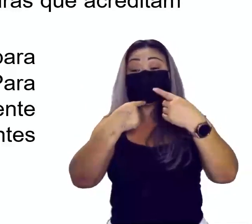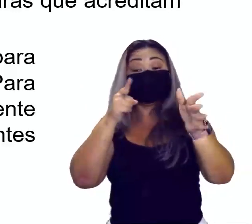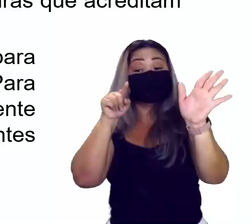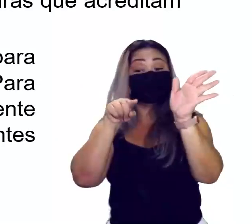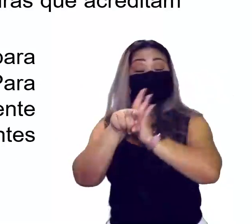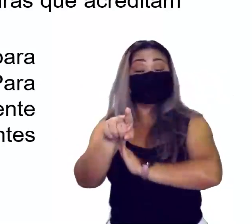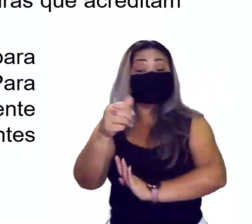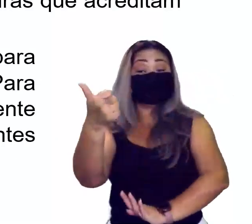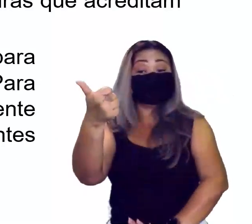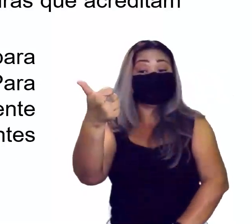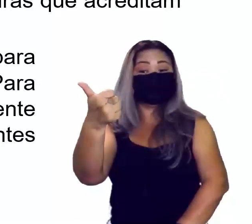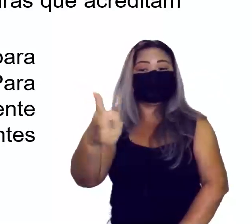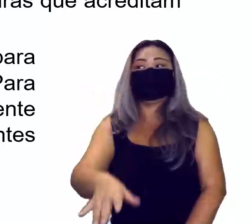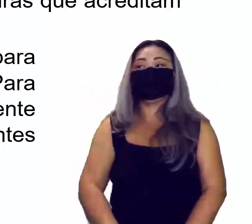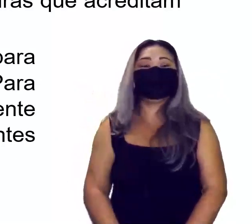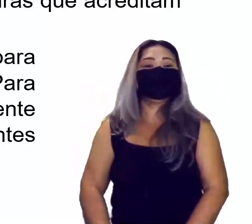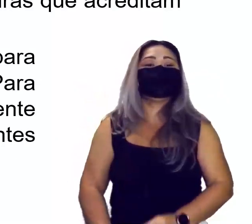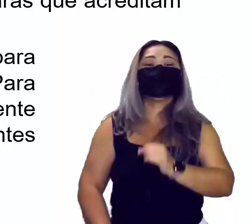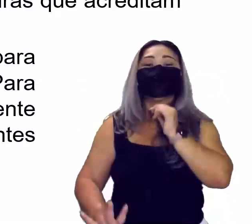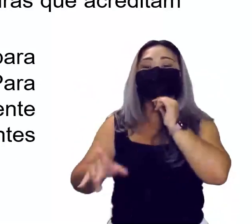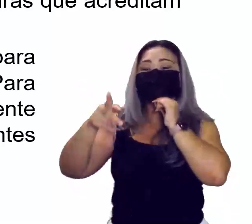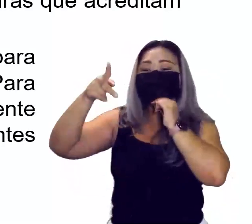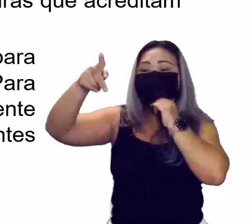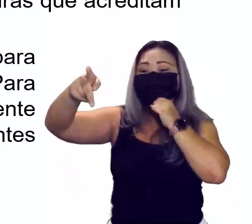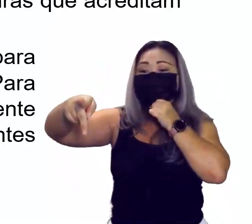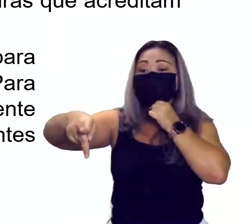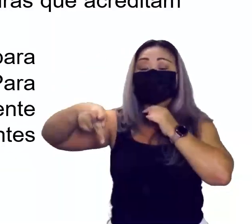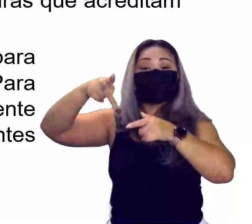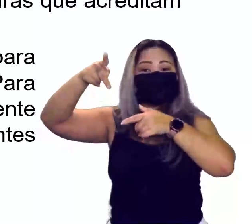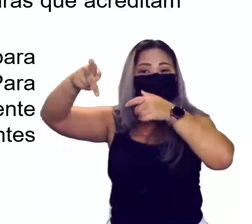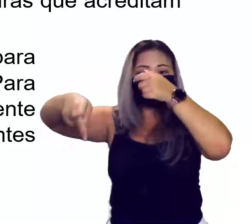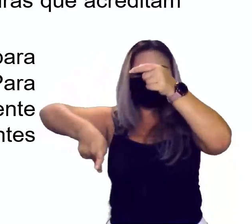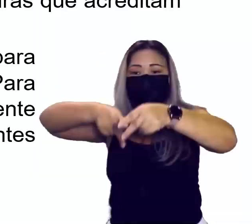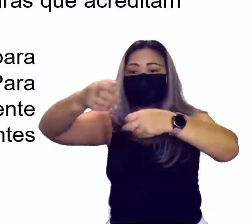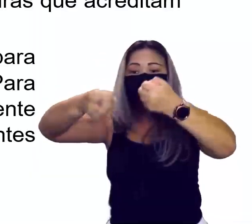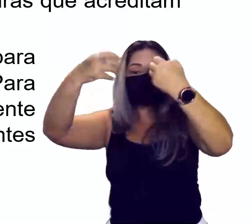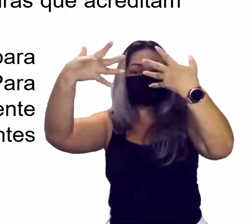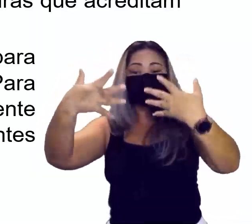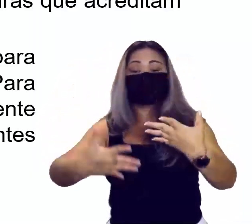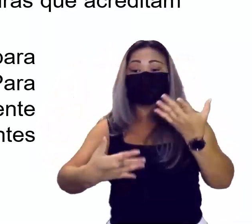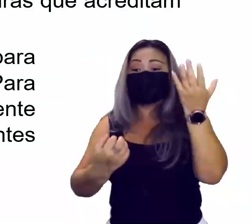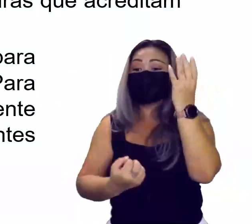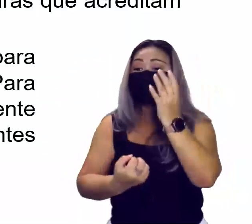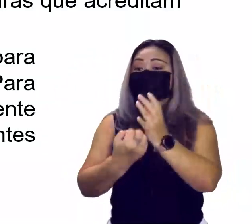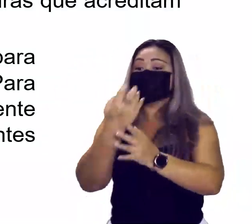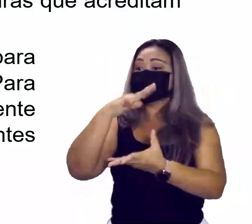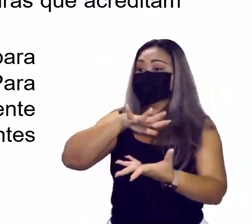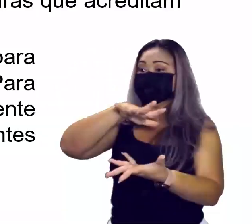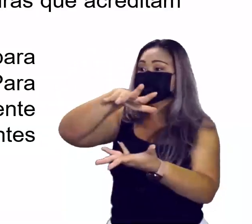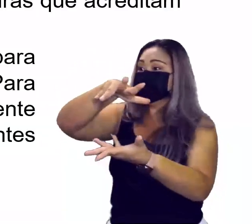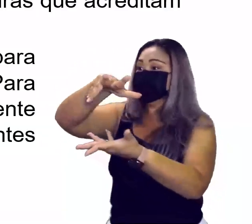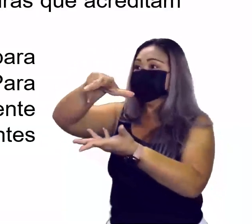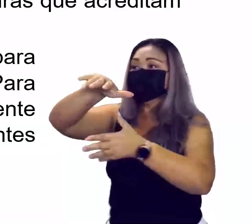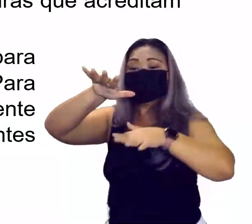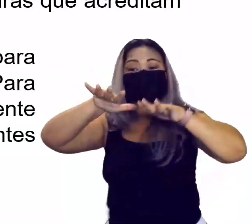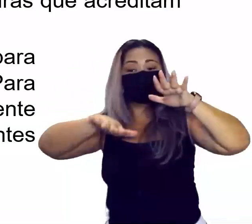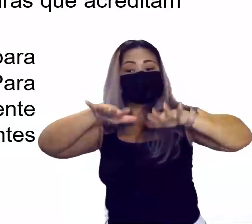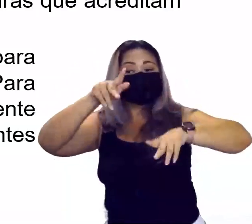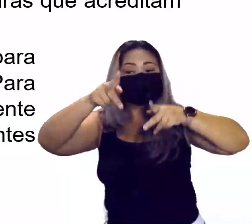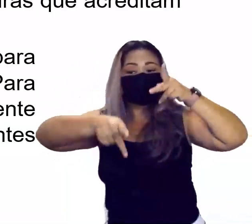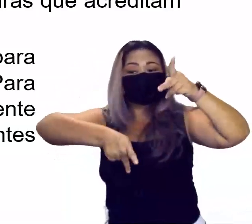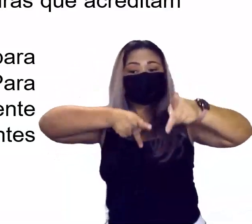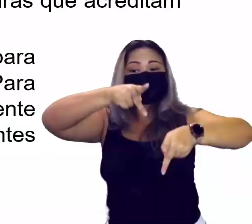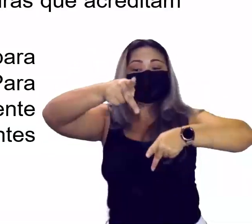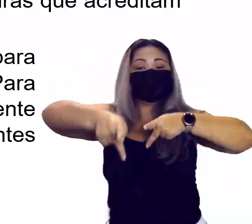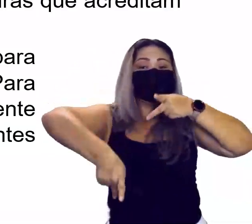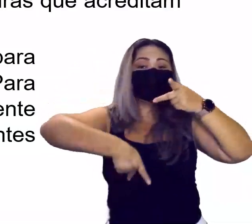questão 1. Muitos povos formulavam explicações sobre a origem do mundo. Alguns povos se